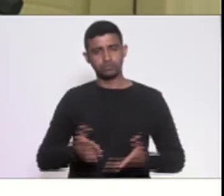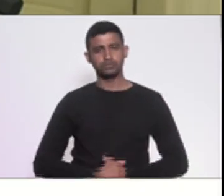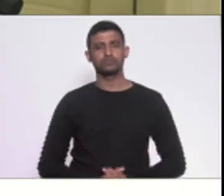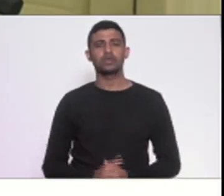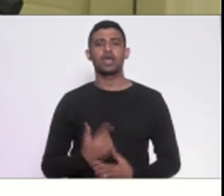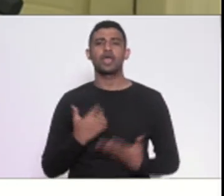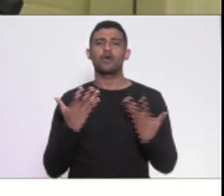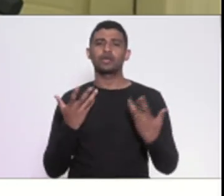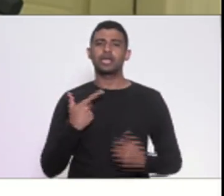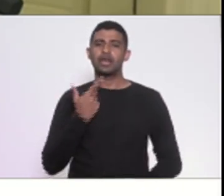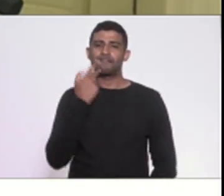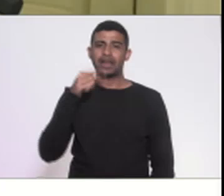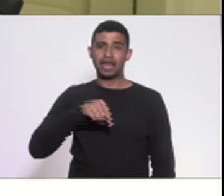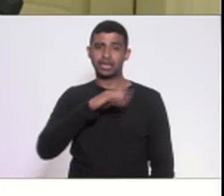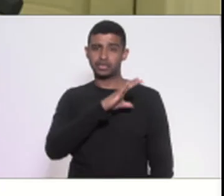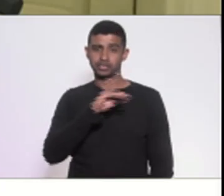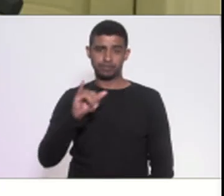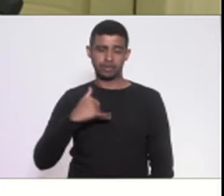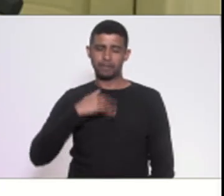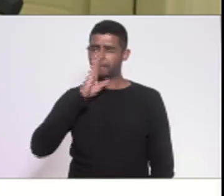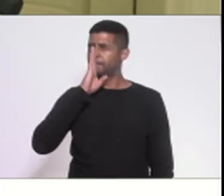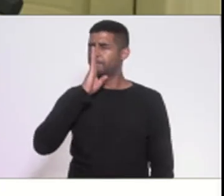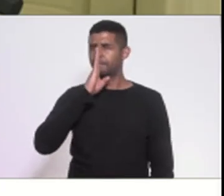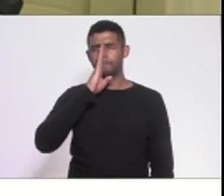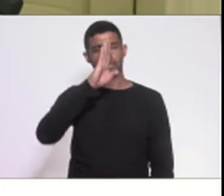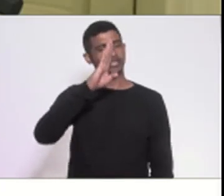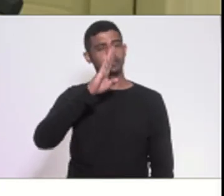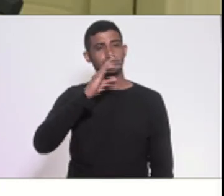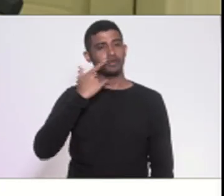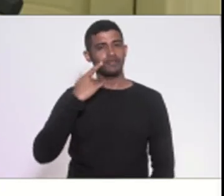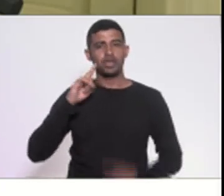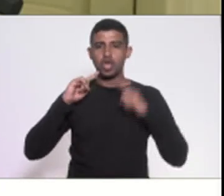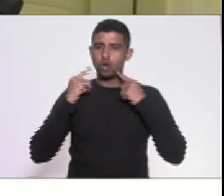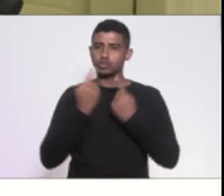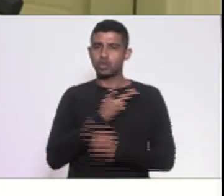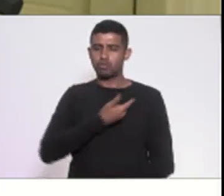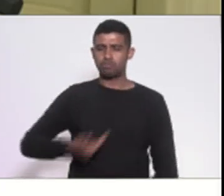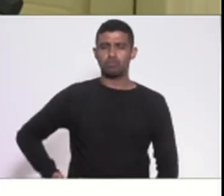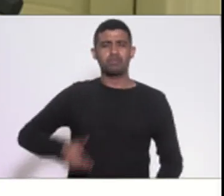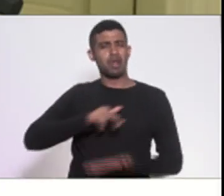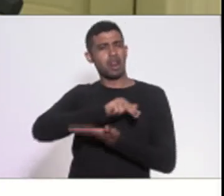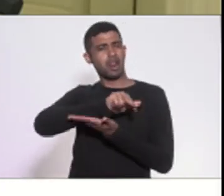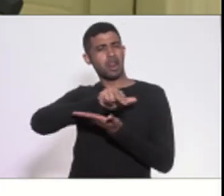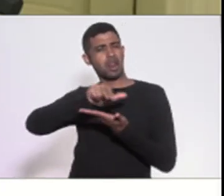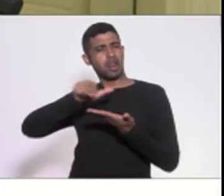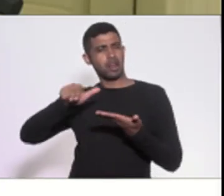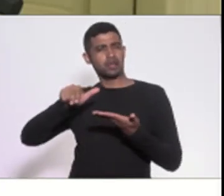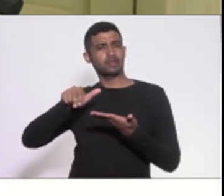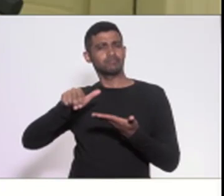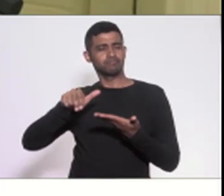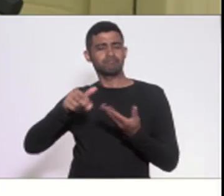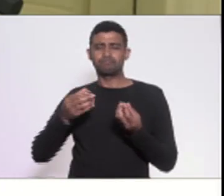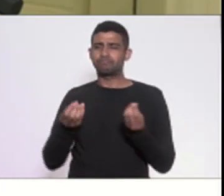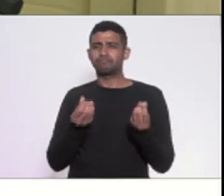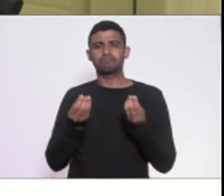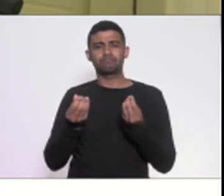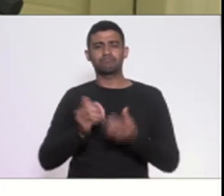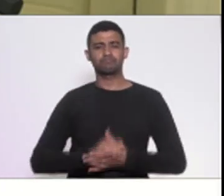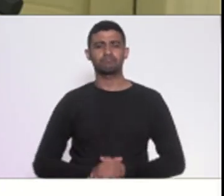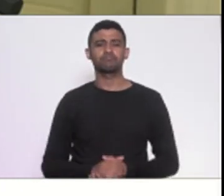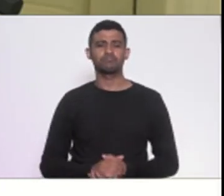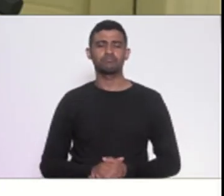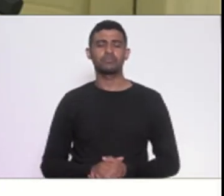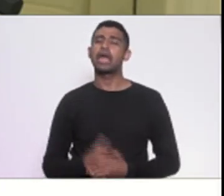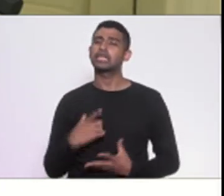Eu queria dizer que essa CPI, principalmente as audiências públicas, ela nos trouxe